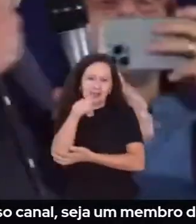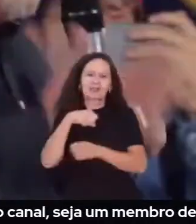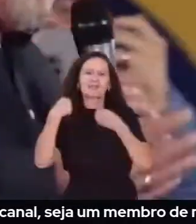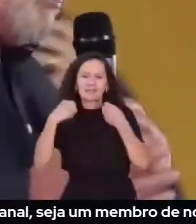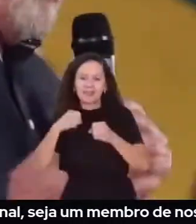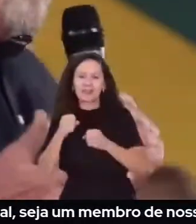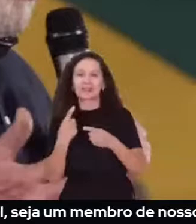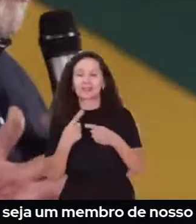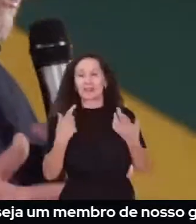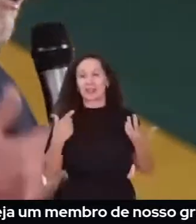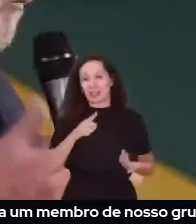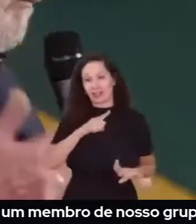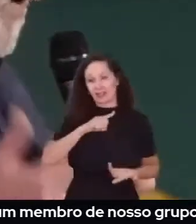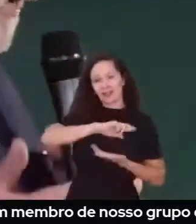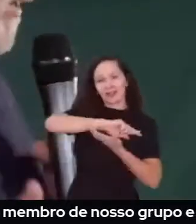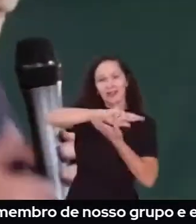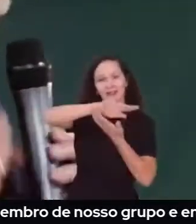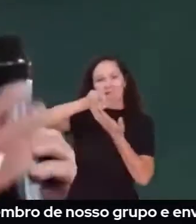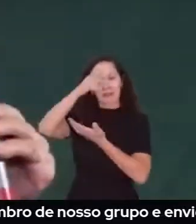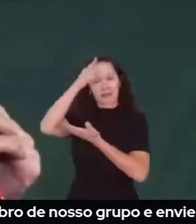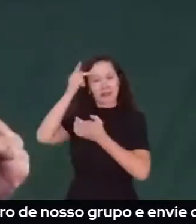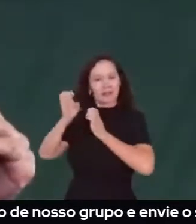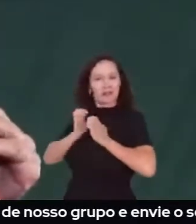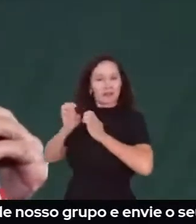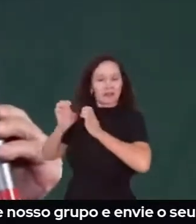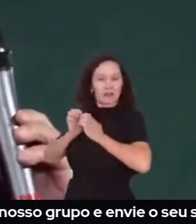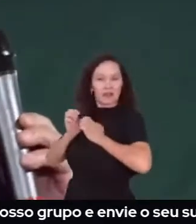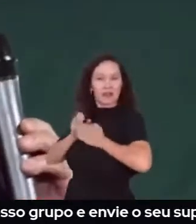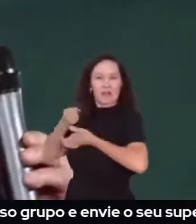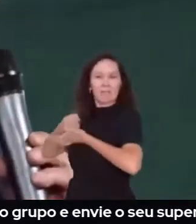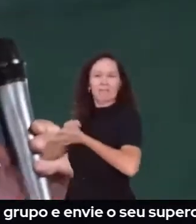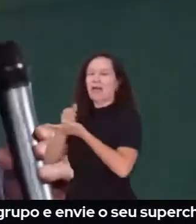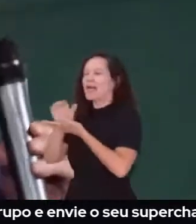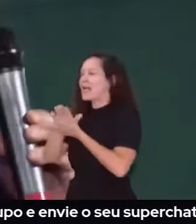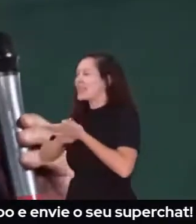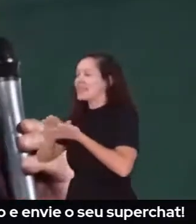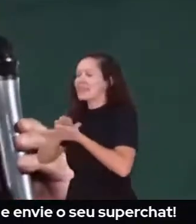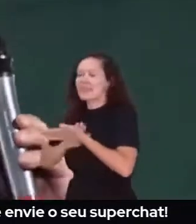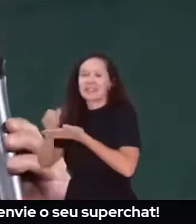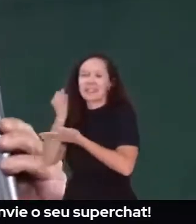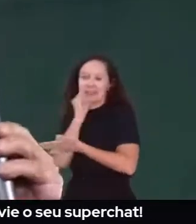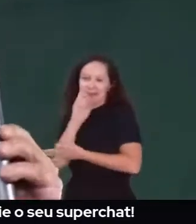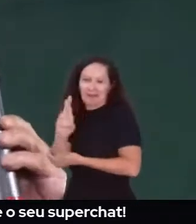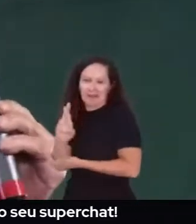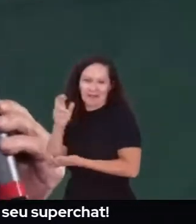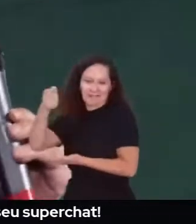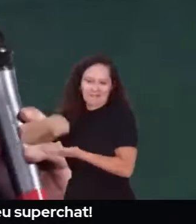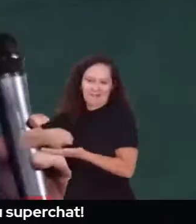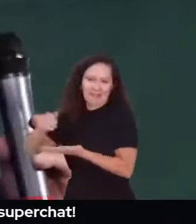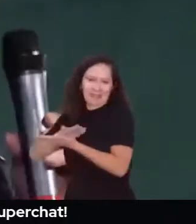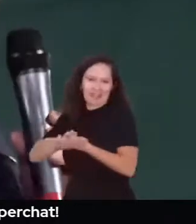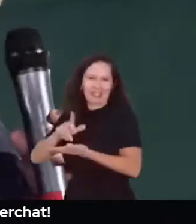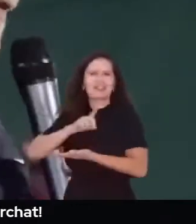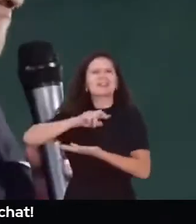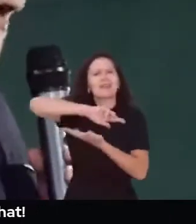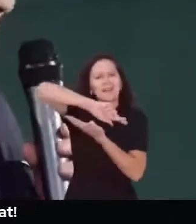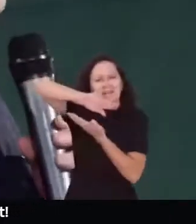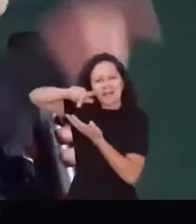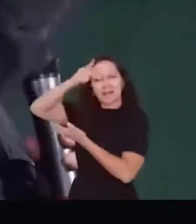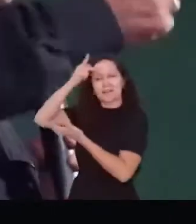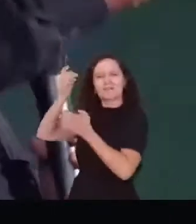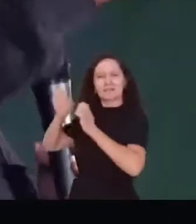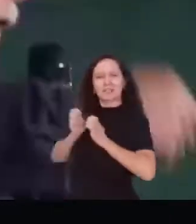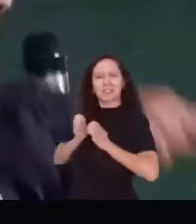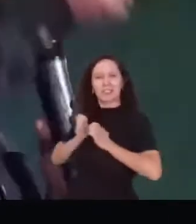gente rica que não paga imposto de renda. Tem muita gente que ganha milhões por mês